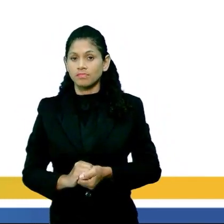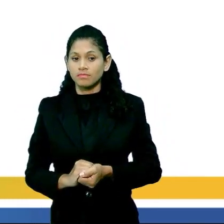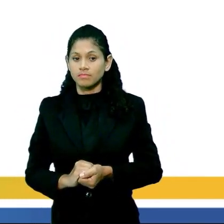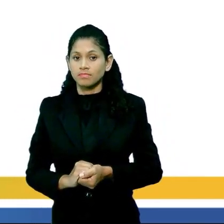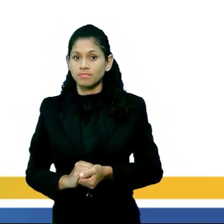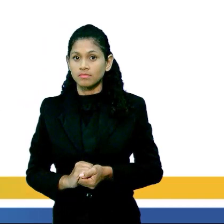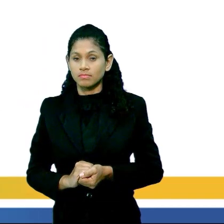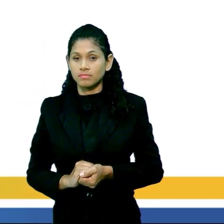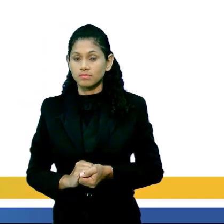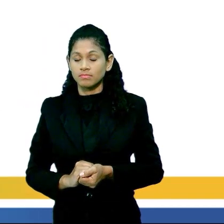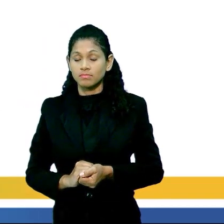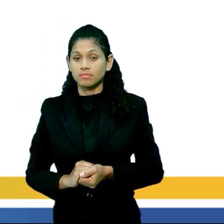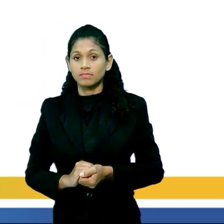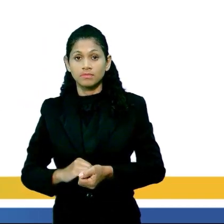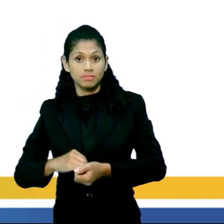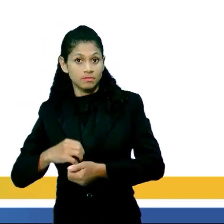cateto